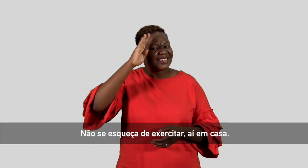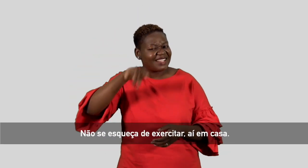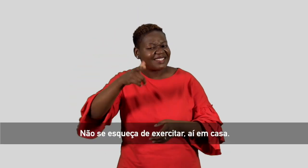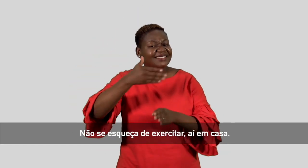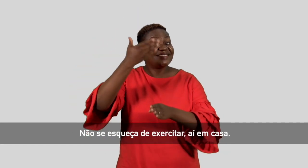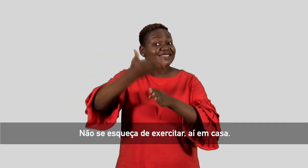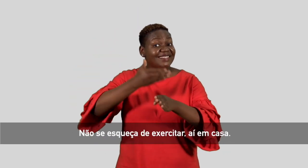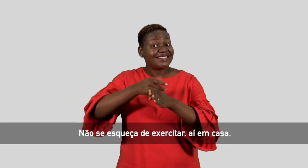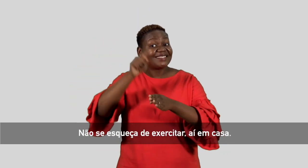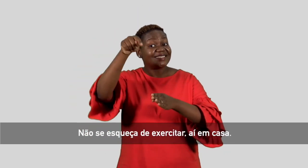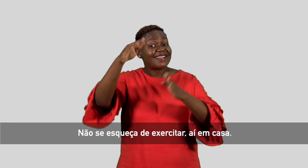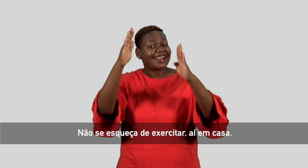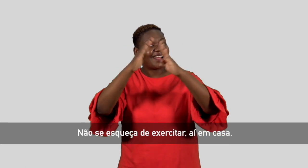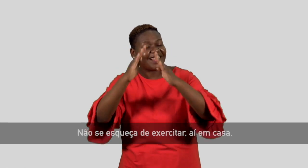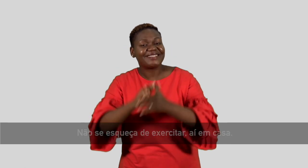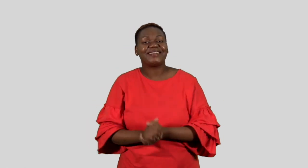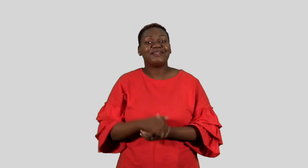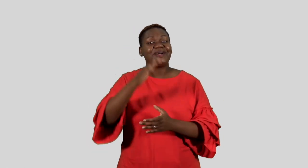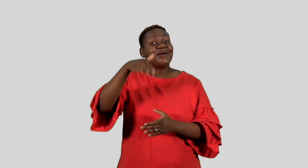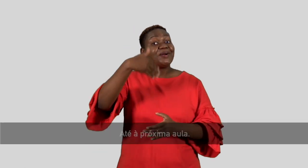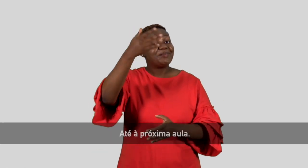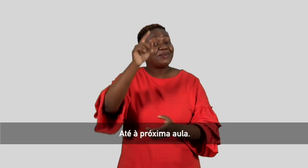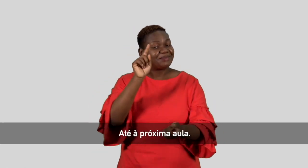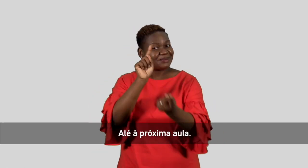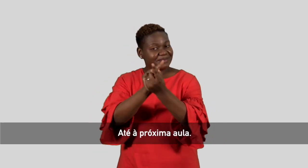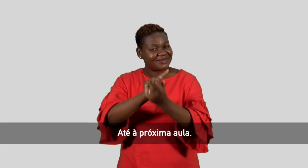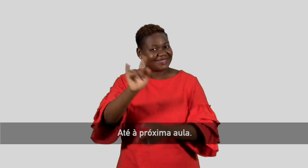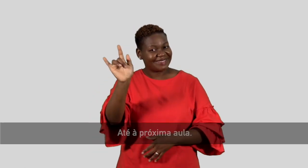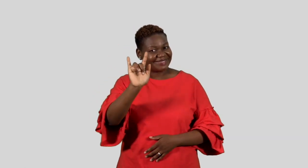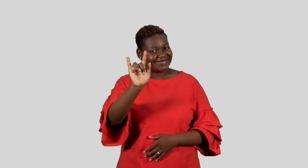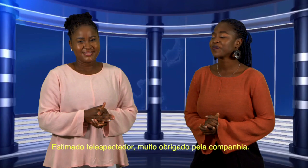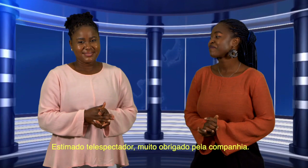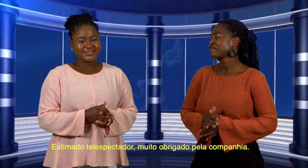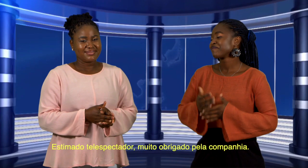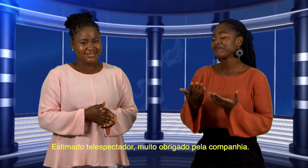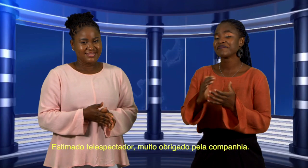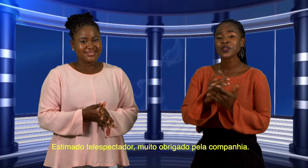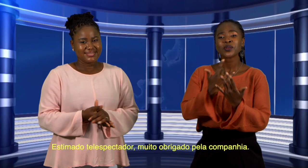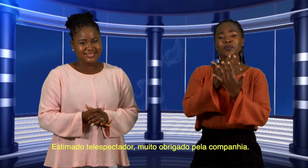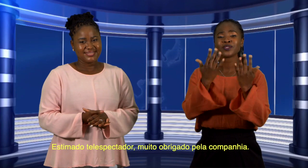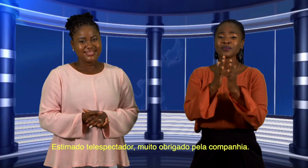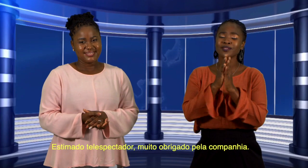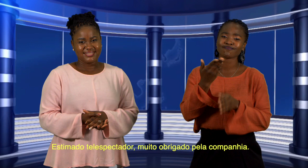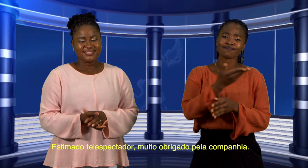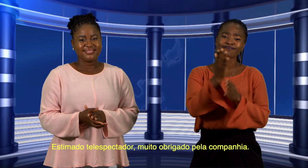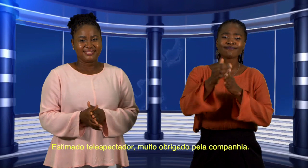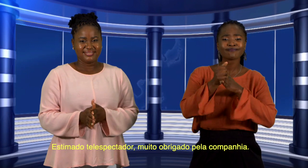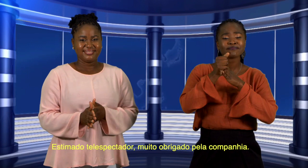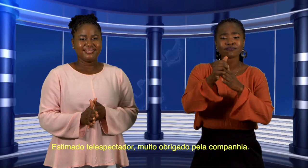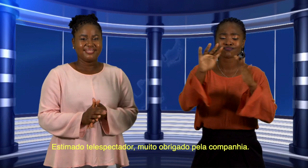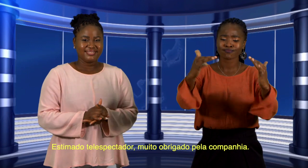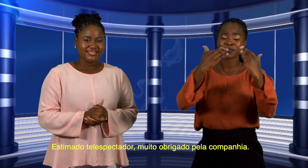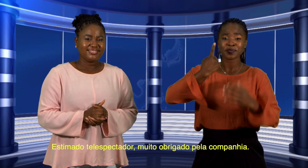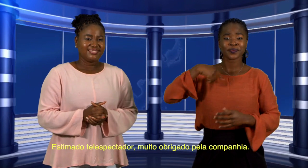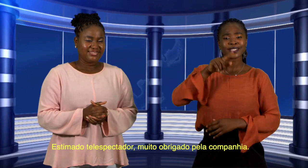Não se esqueça de exercitar aí em casa. Até a próxima aula. Estimado telespectador, muito